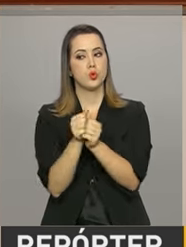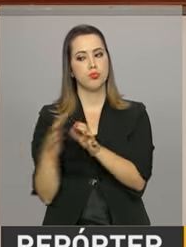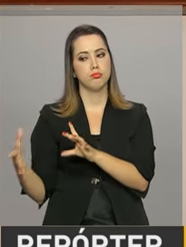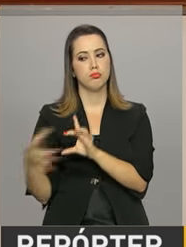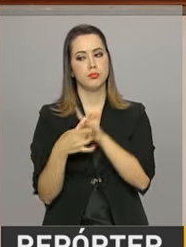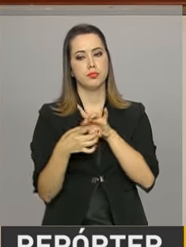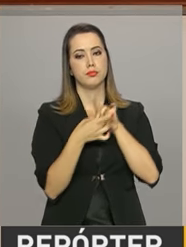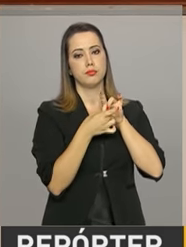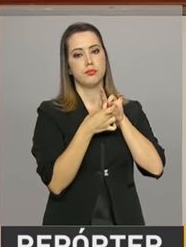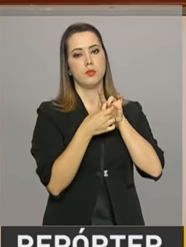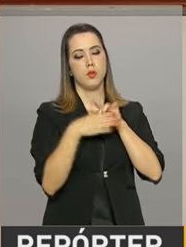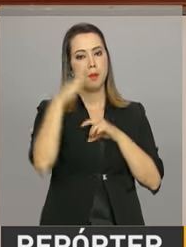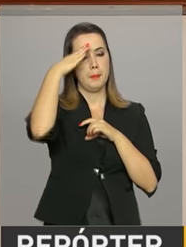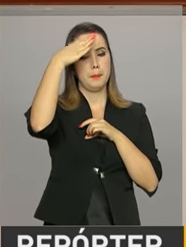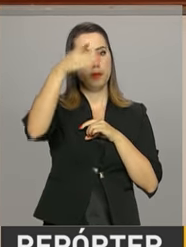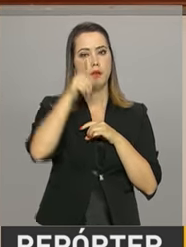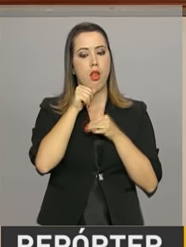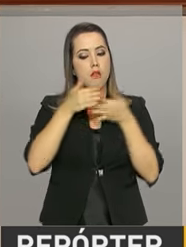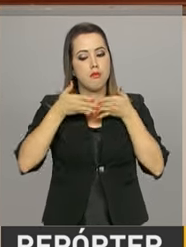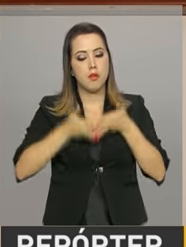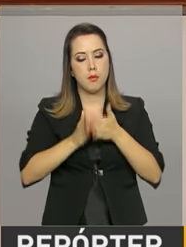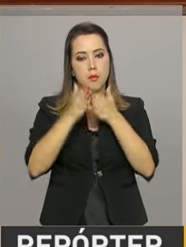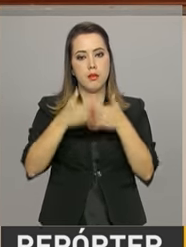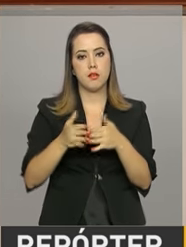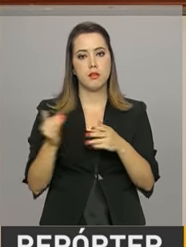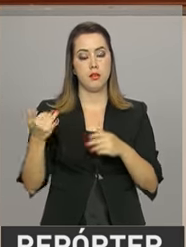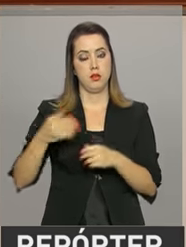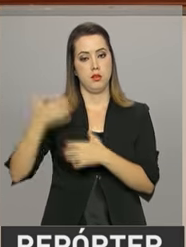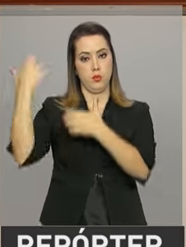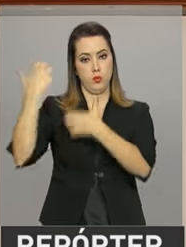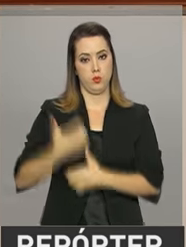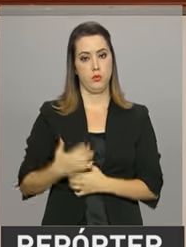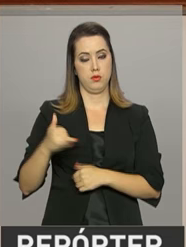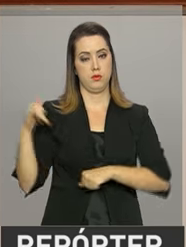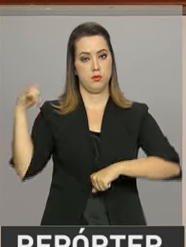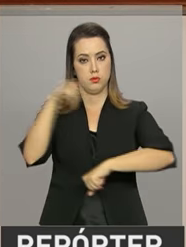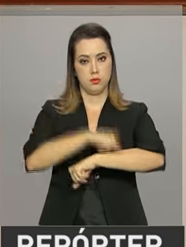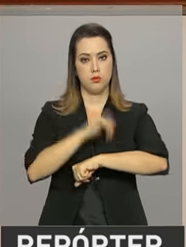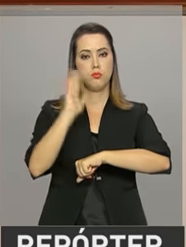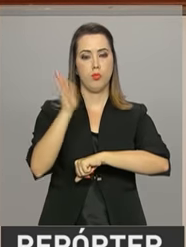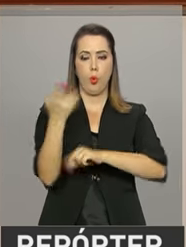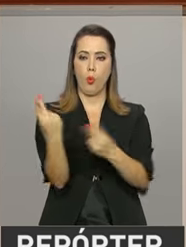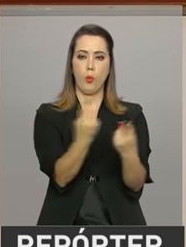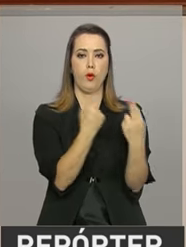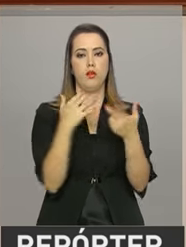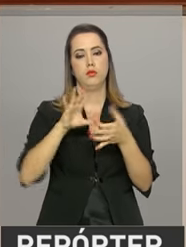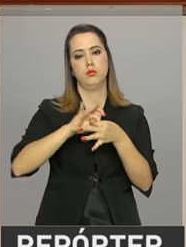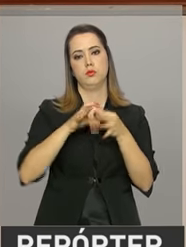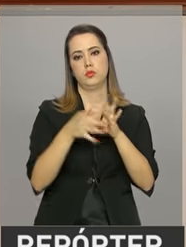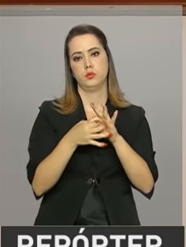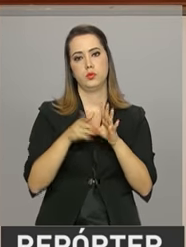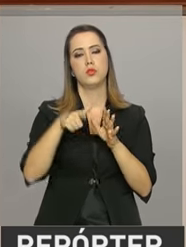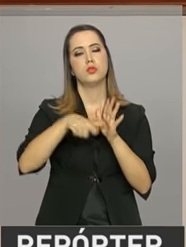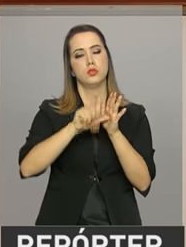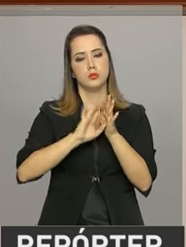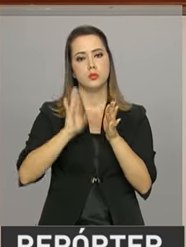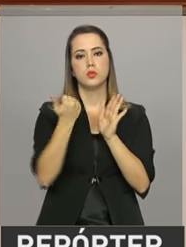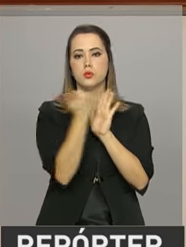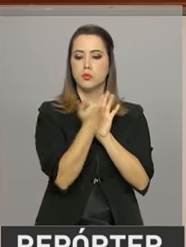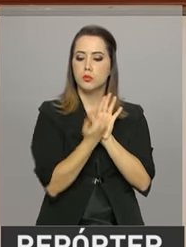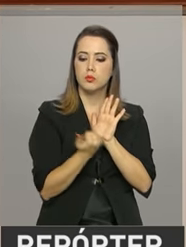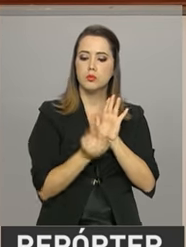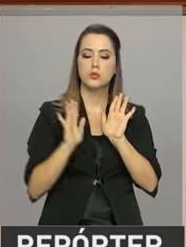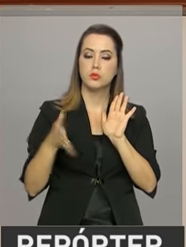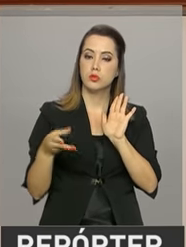envolve militares da Marinha, do Exército e Aeronáutica, são as mesmas previstas nos Jogos Olímpicos e tudo isso previsto no Plano Estratégico de Segurança